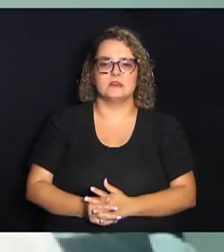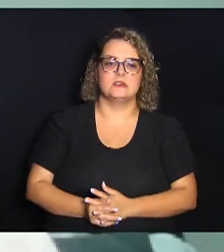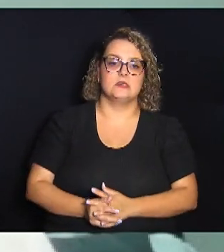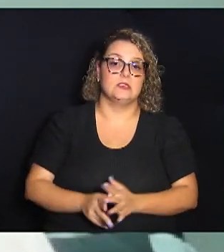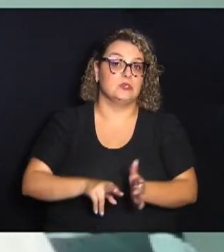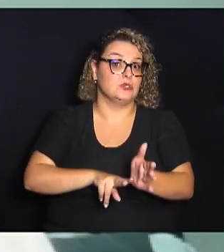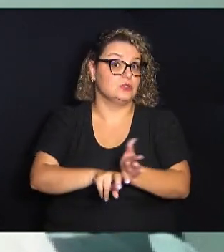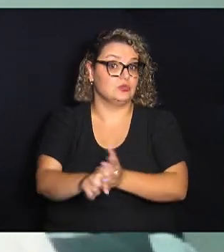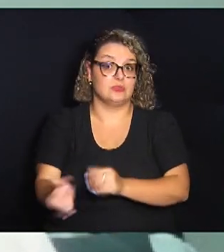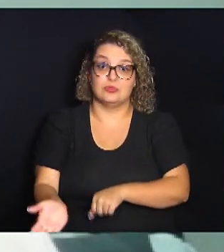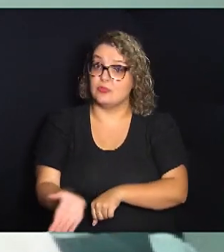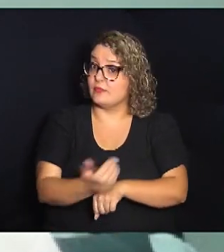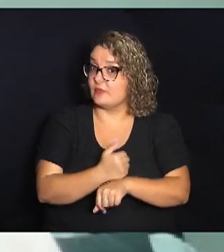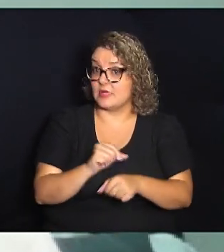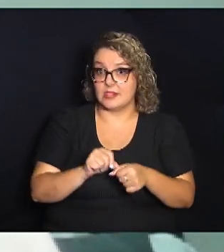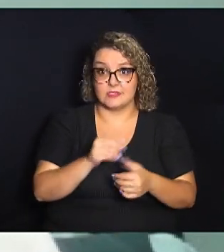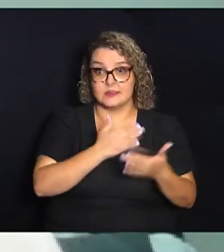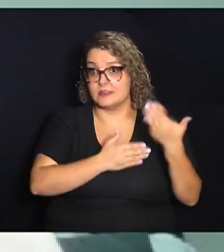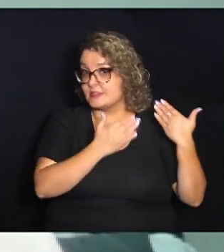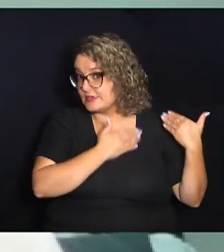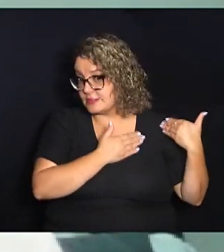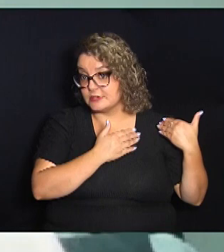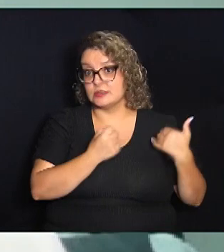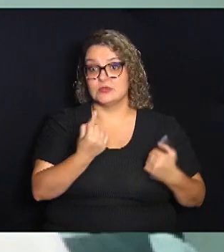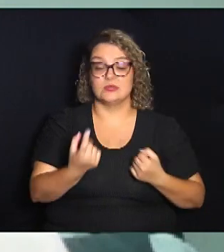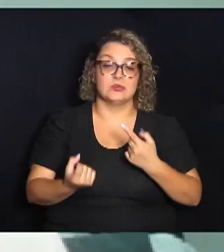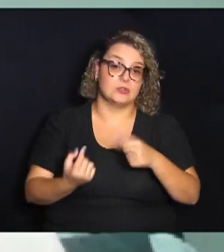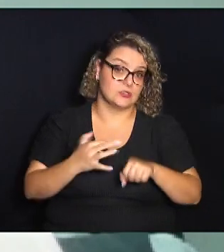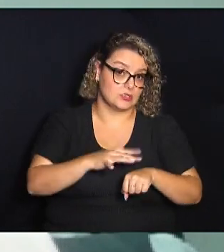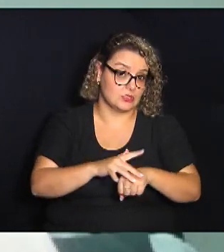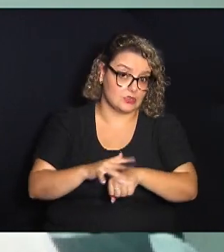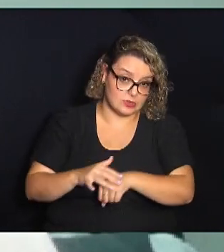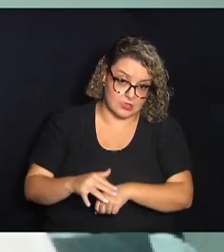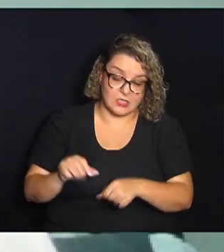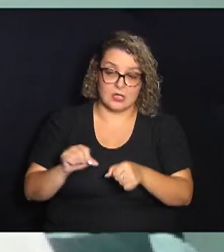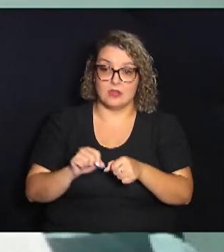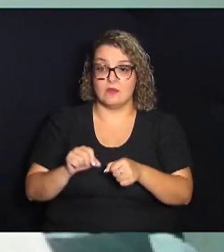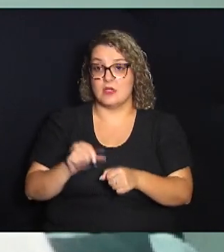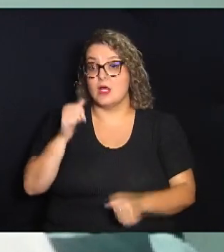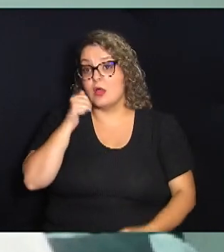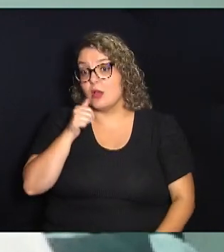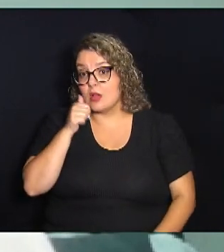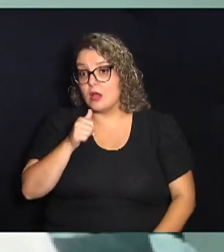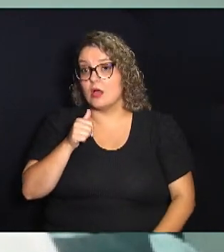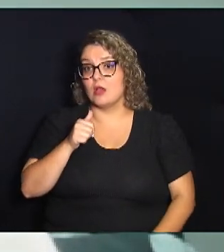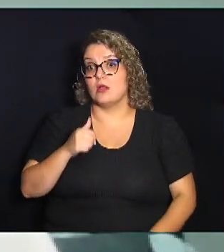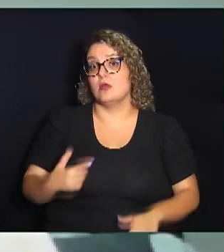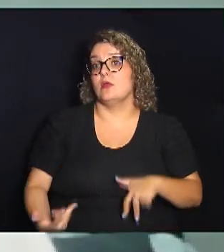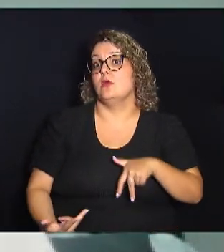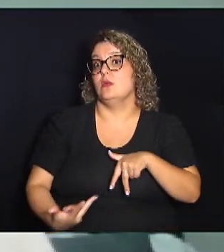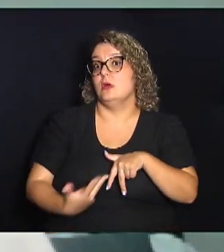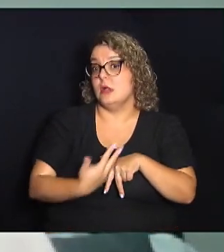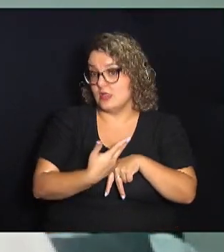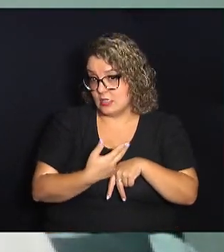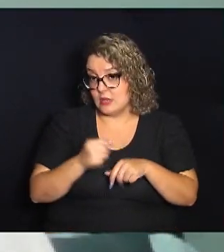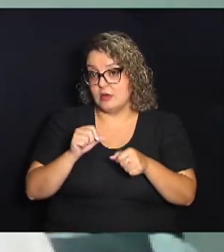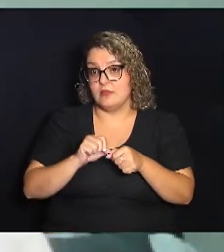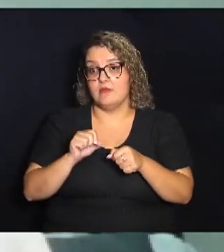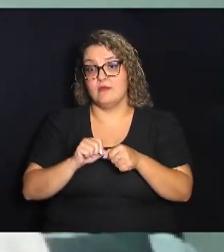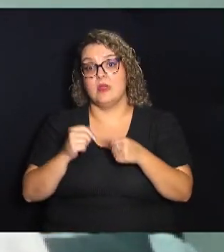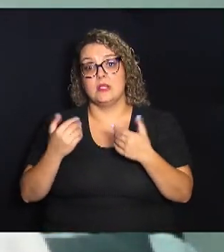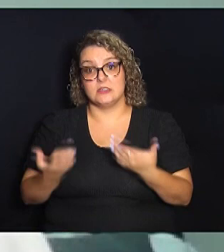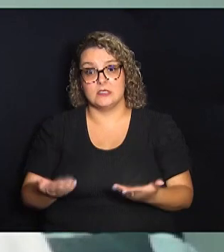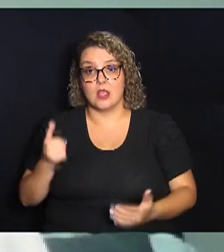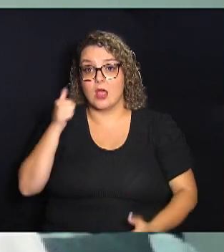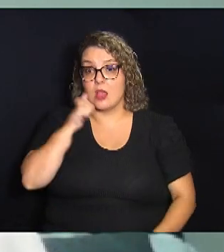não fazia no passado sobre algumas patologias que fazem as mulheres serem operadas, fazem com que as